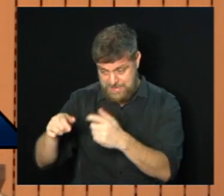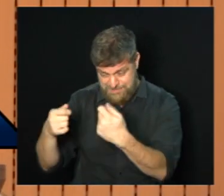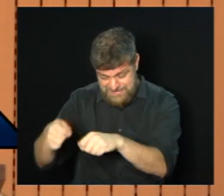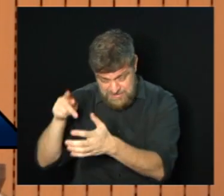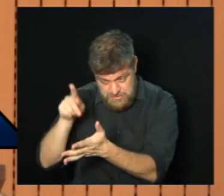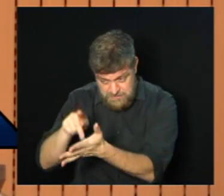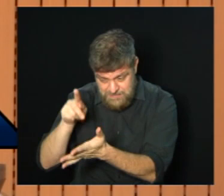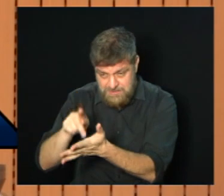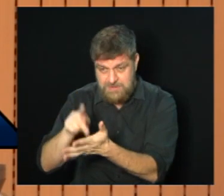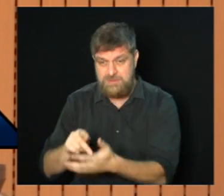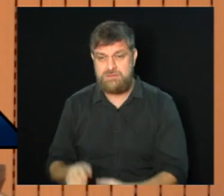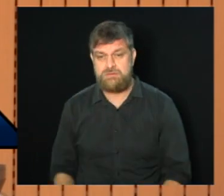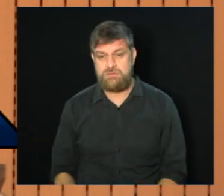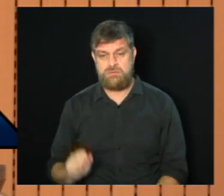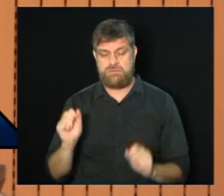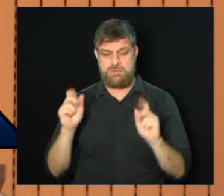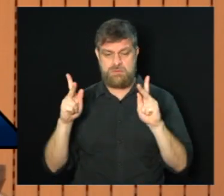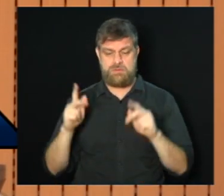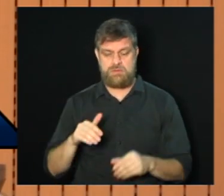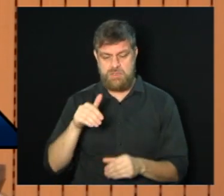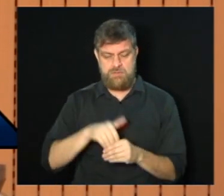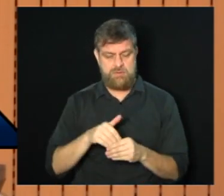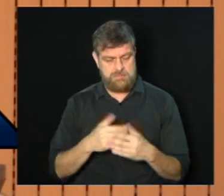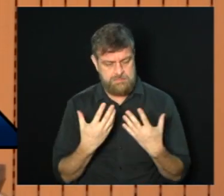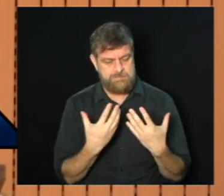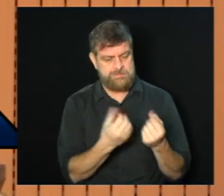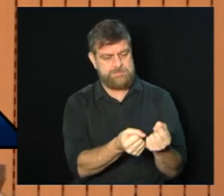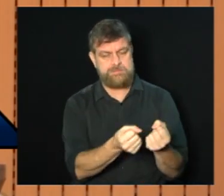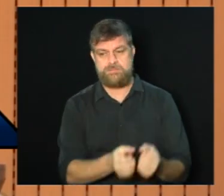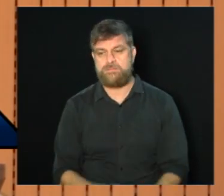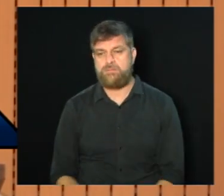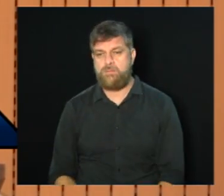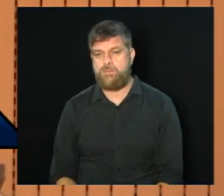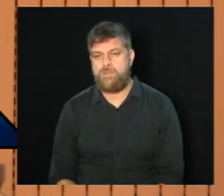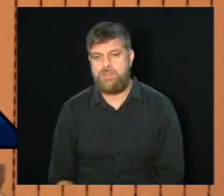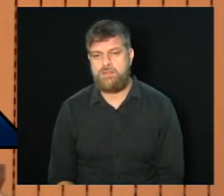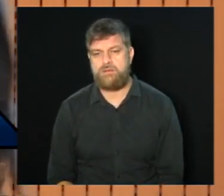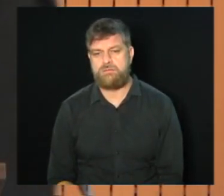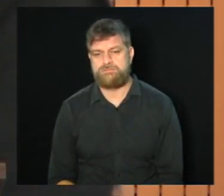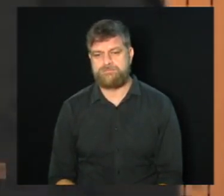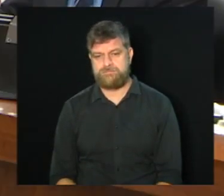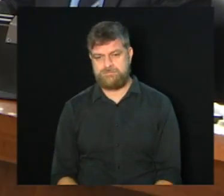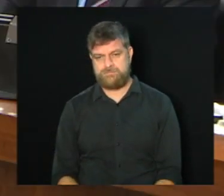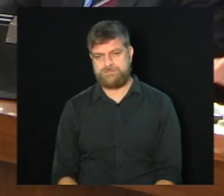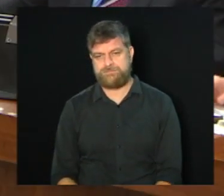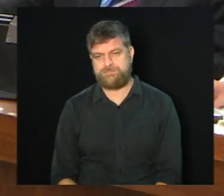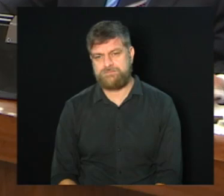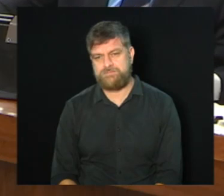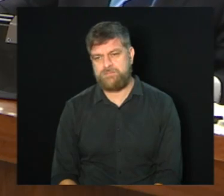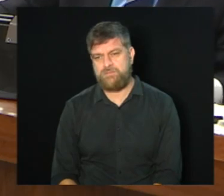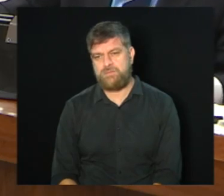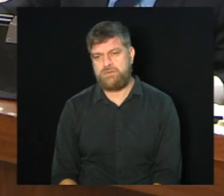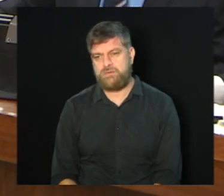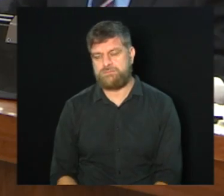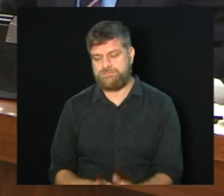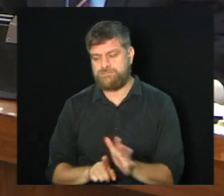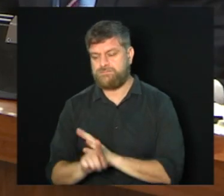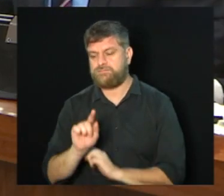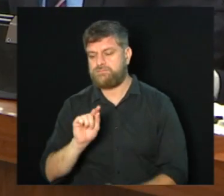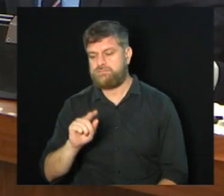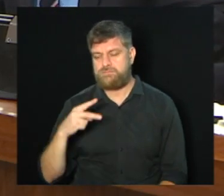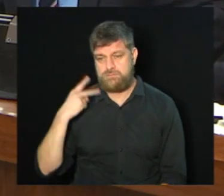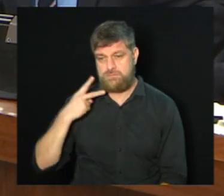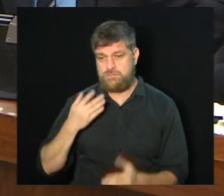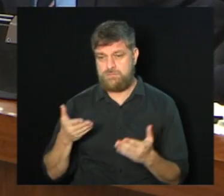projeto para a nossa cidade. Tá ok? E o meu voto é favorável, senhor presidente. Obrigado, vereador Sidão Santos. Vereador professor Alberto,